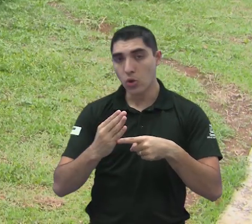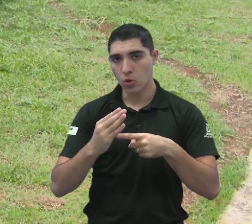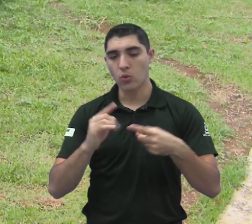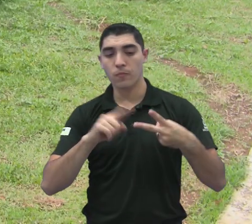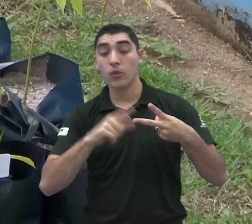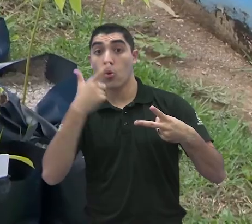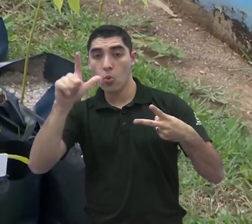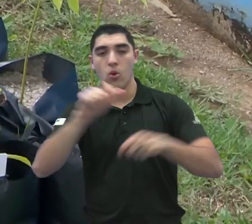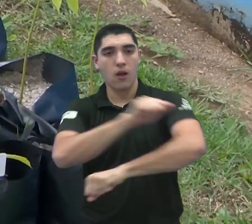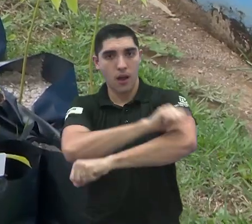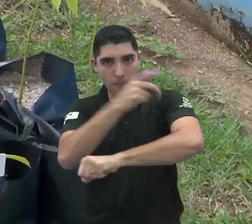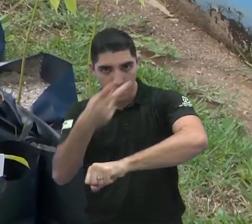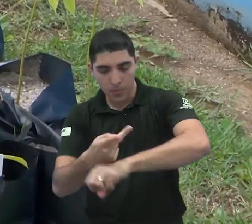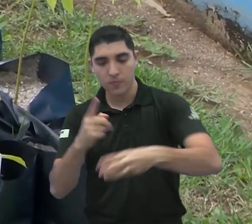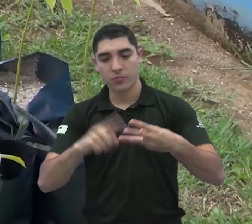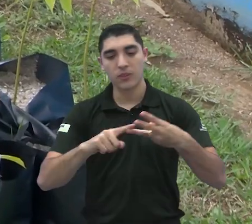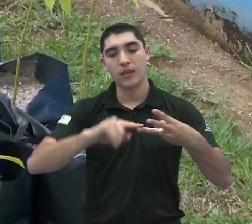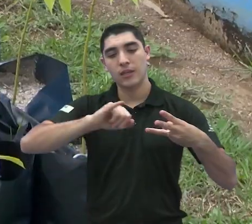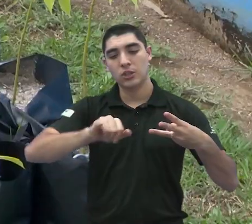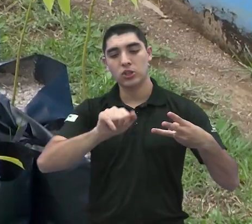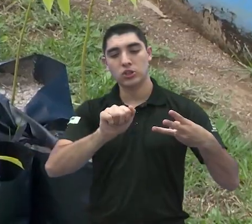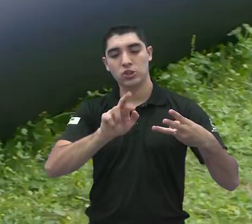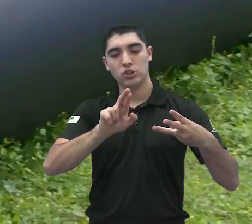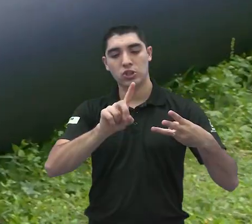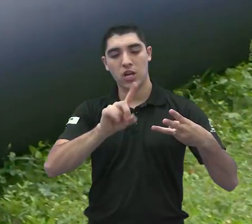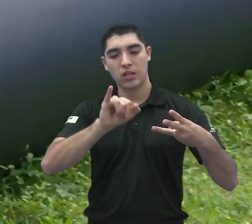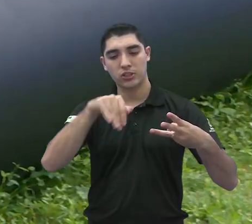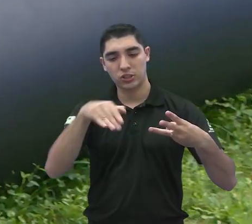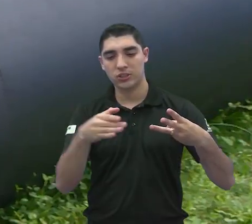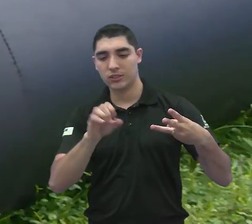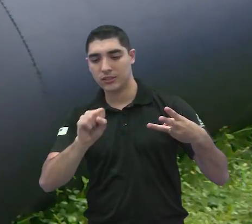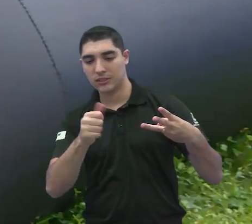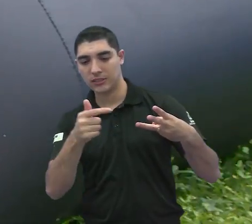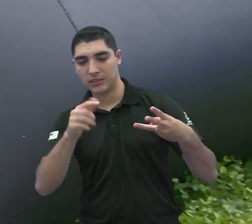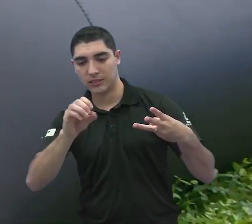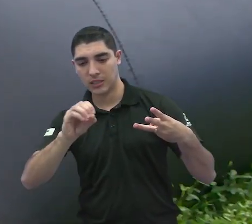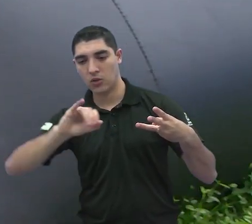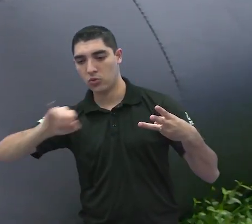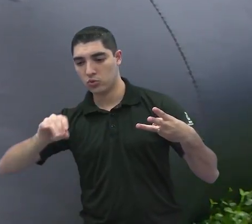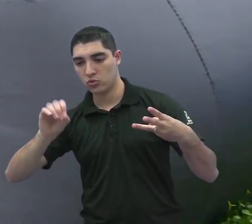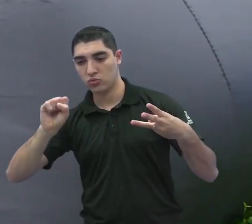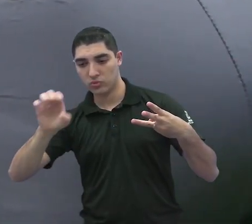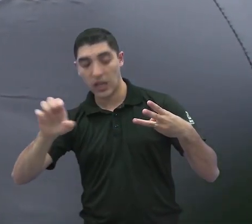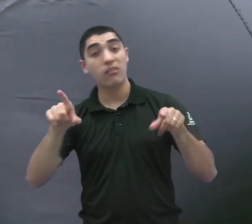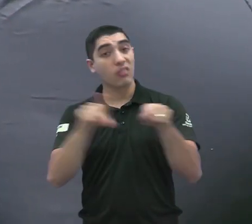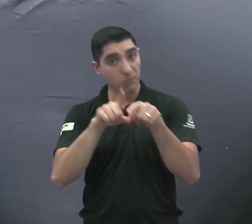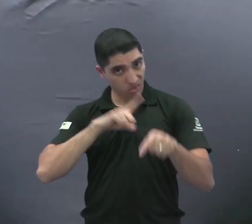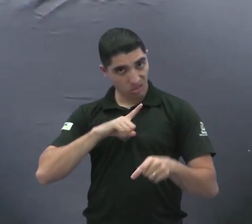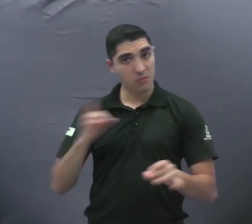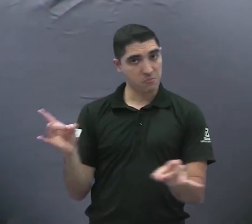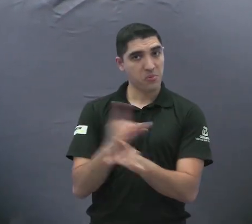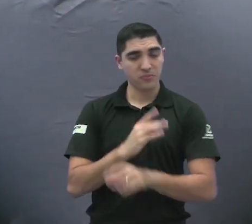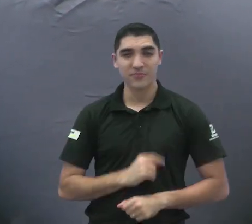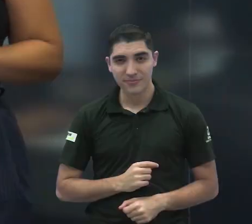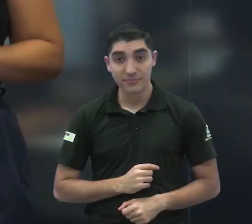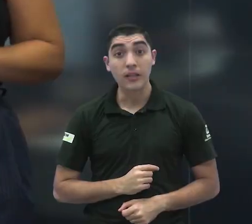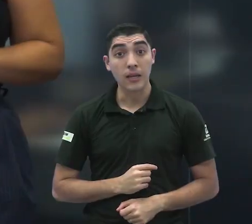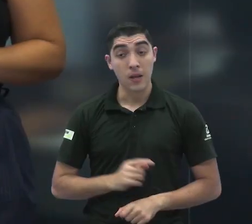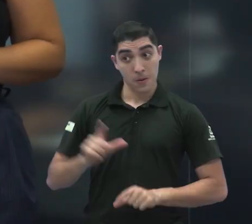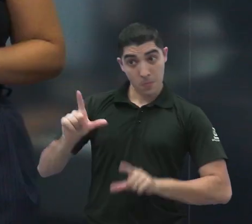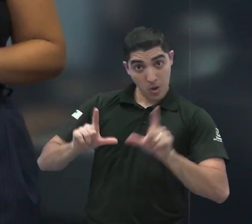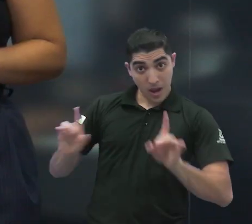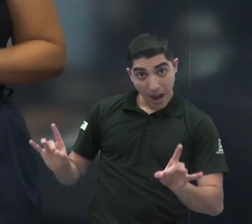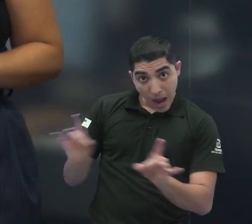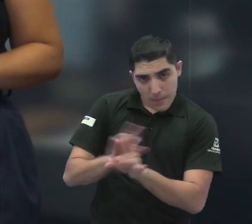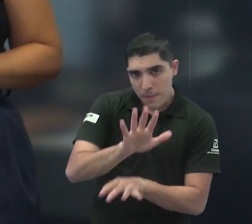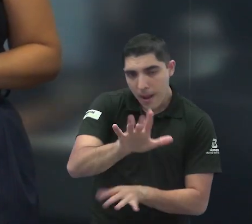9 bairros, como Alto da Ponte e Jardim São José, também já começaram a transformar resíduos em aprendizado. E